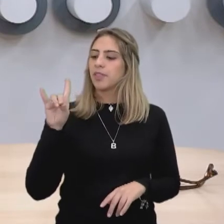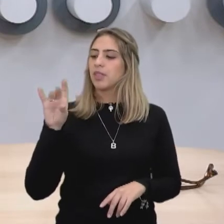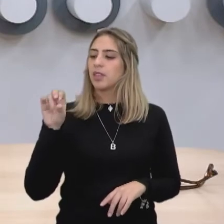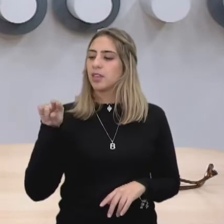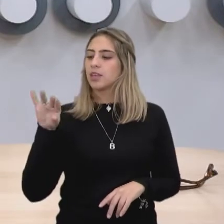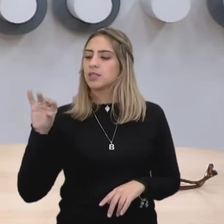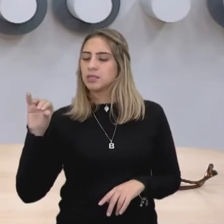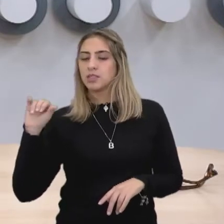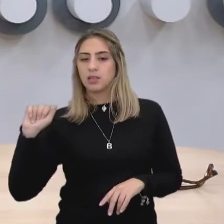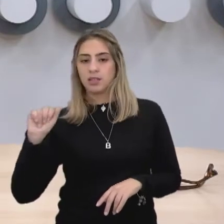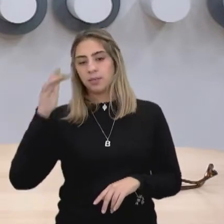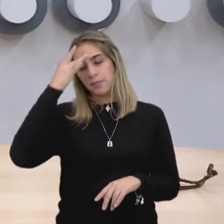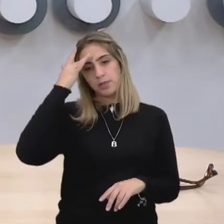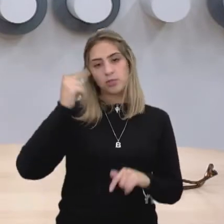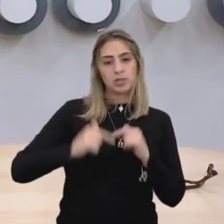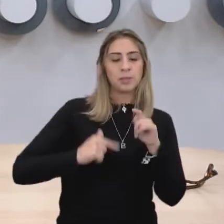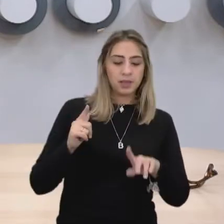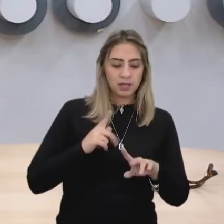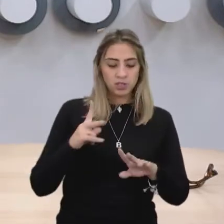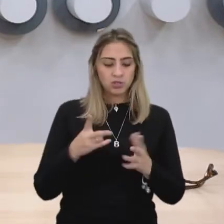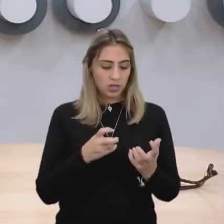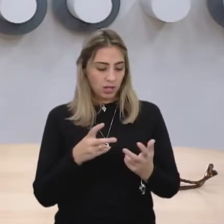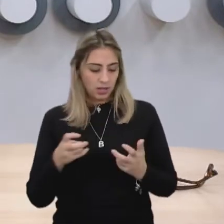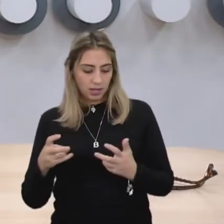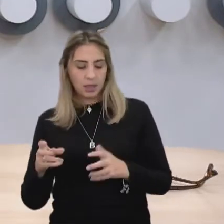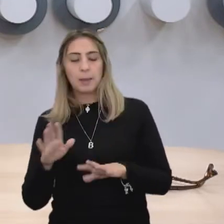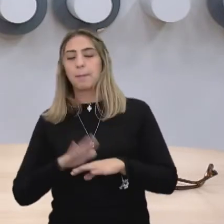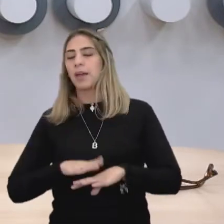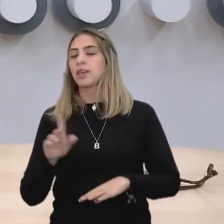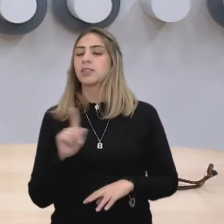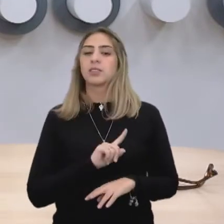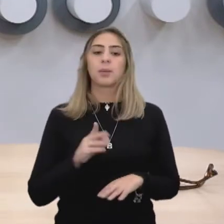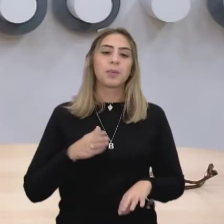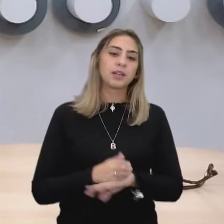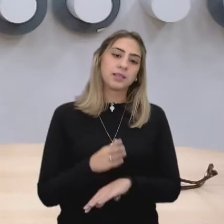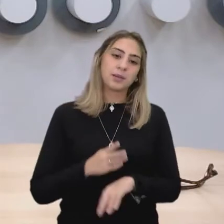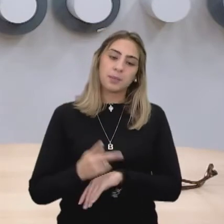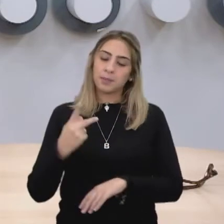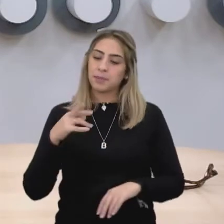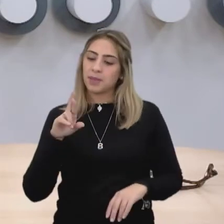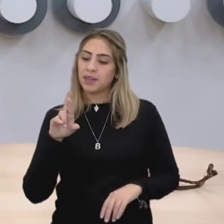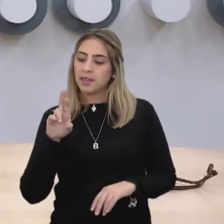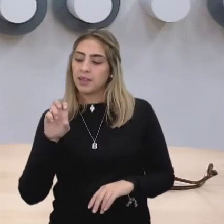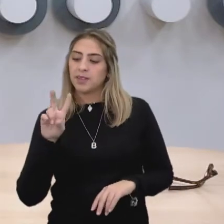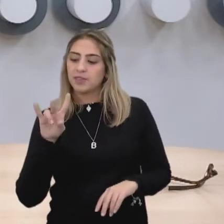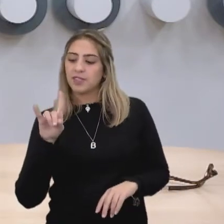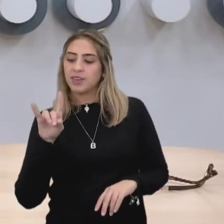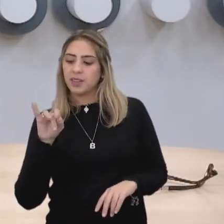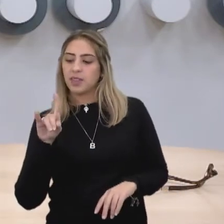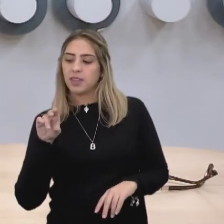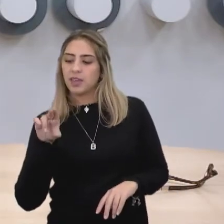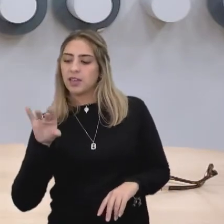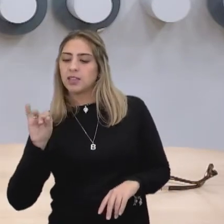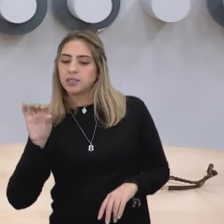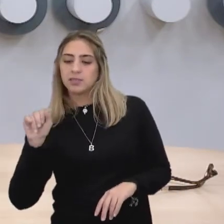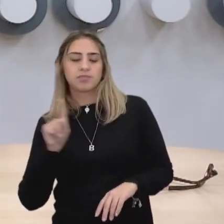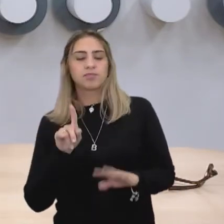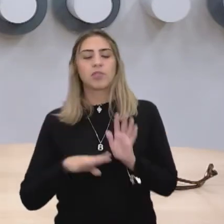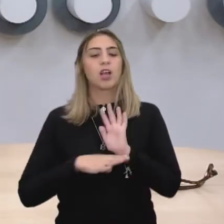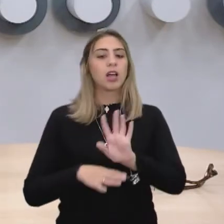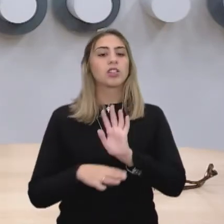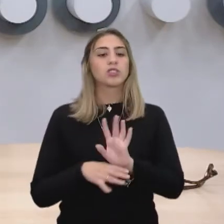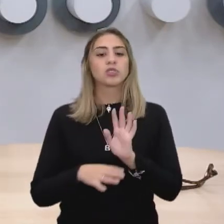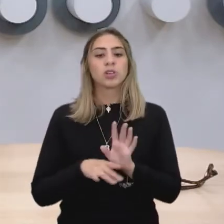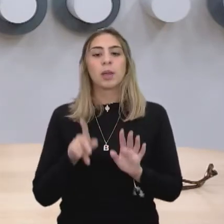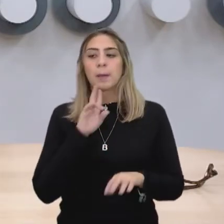que trabalham, têm sua renda, mas não, né, participam da Previdência, ocasionalmente não, né, ajudam